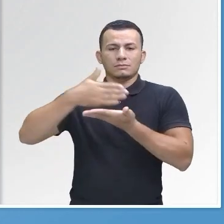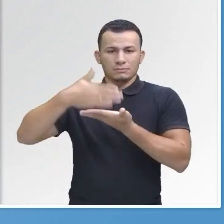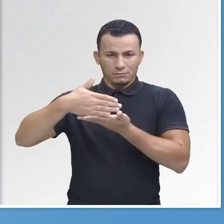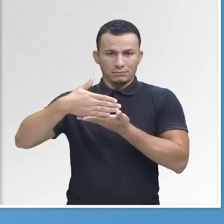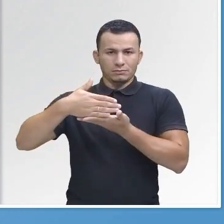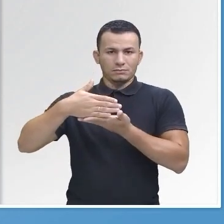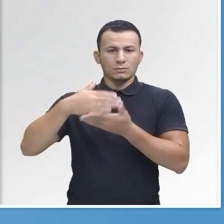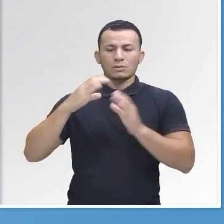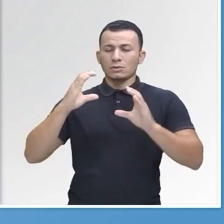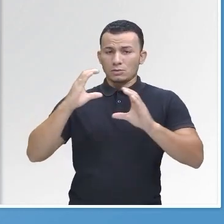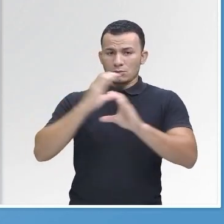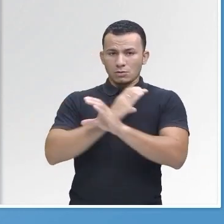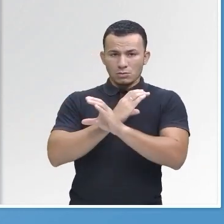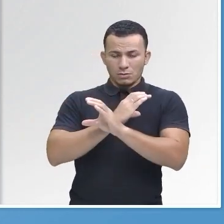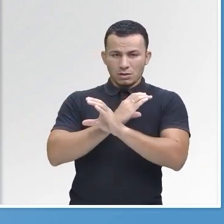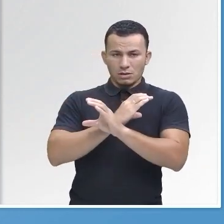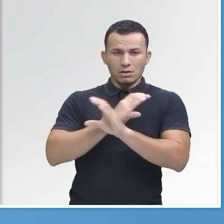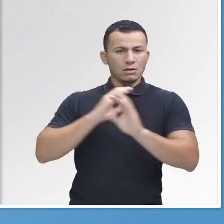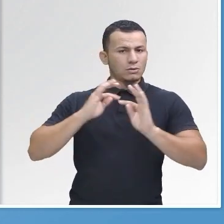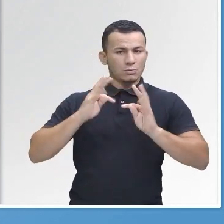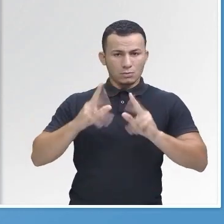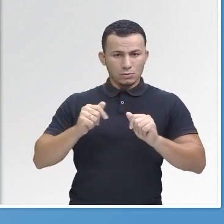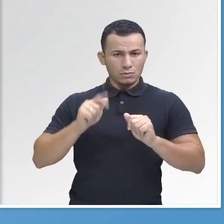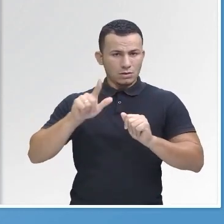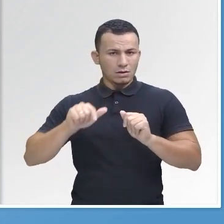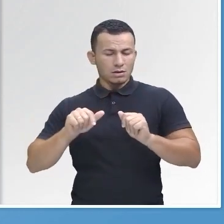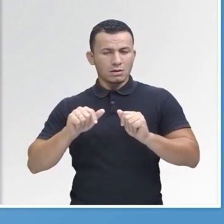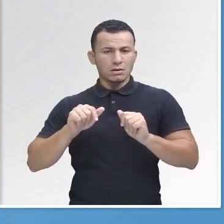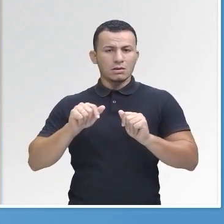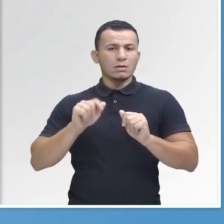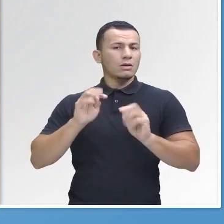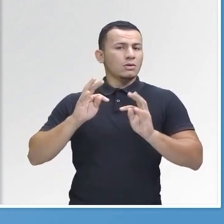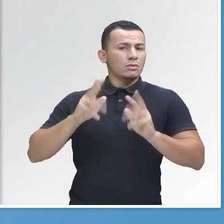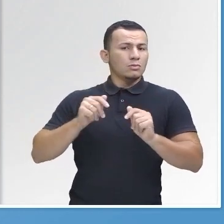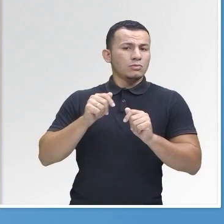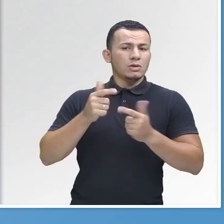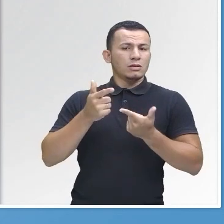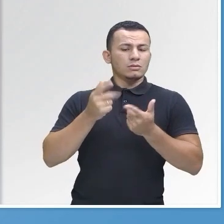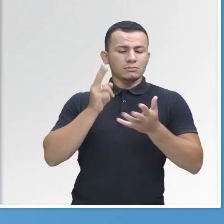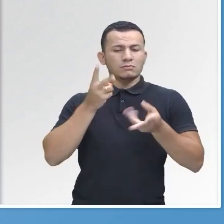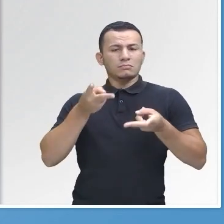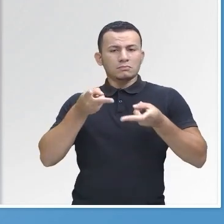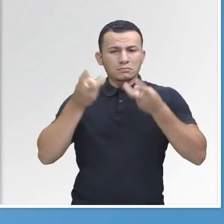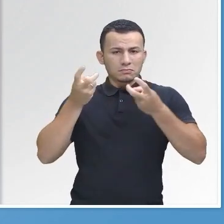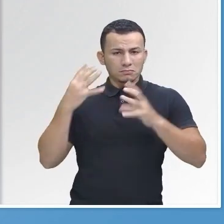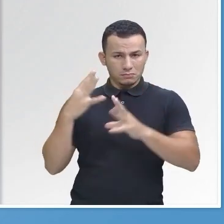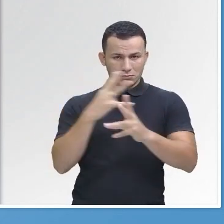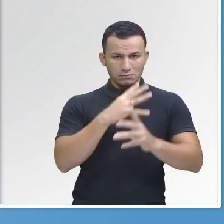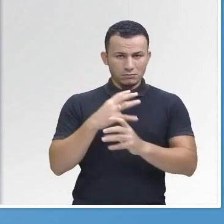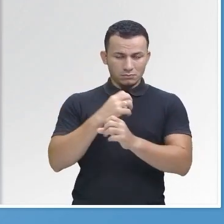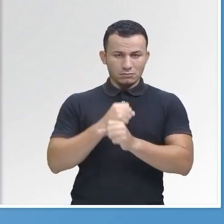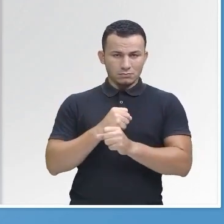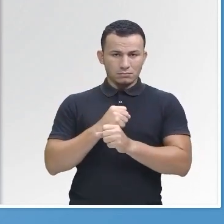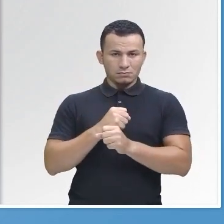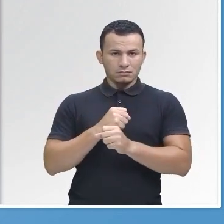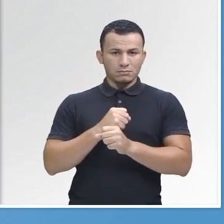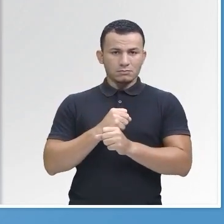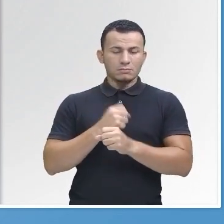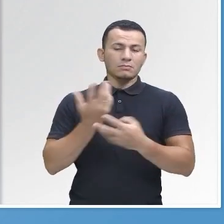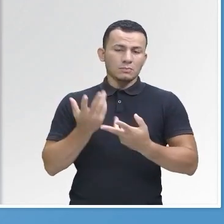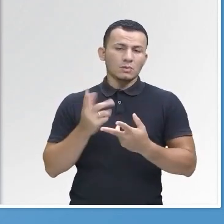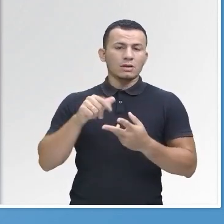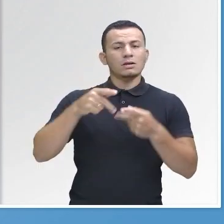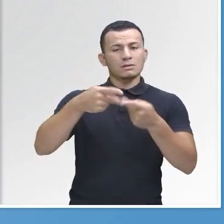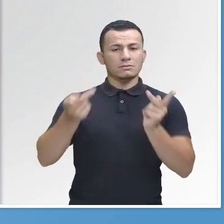todo? Professor, só está falando do todo, o que é o todo? Bom, o todo é aquilo que você está trabalhando no momento. E quem é o meu todo agora? O meu todo é